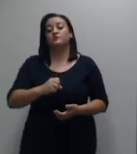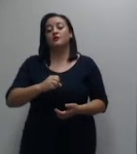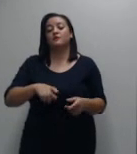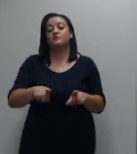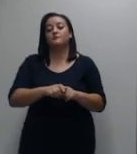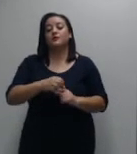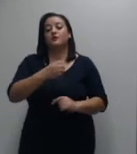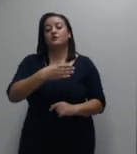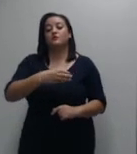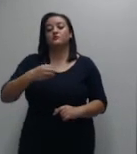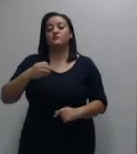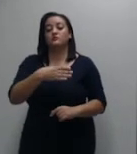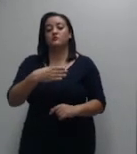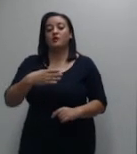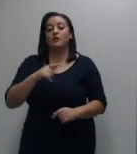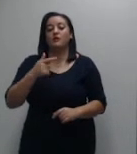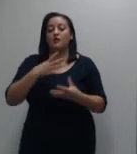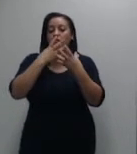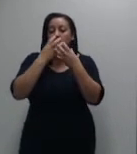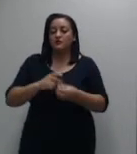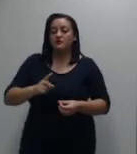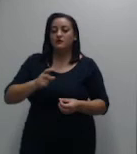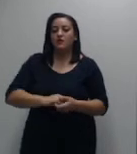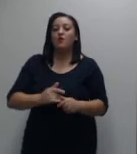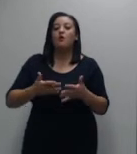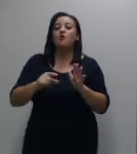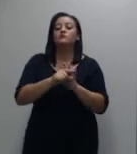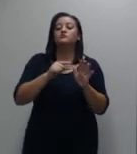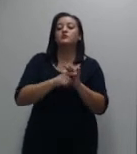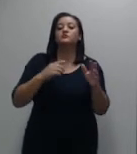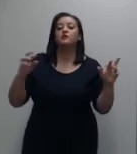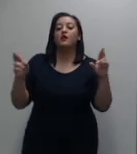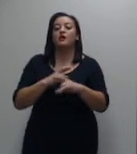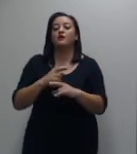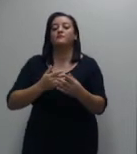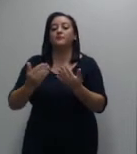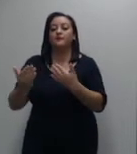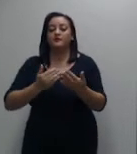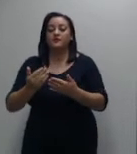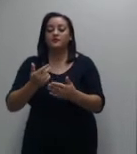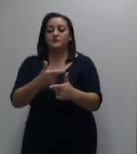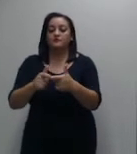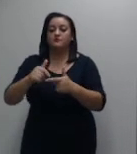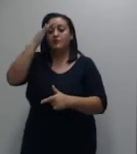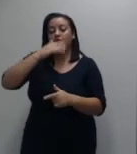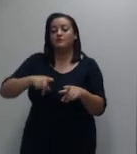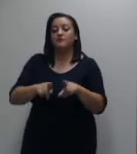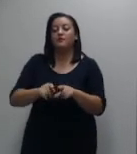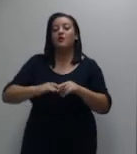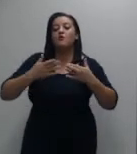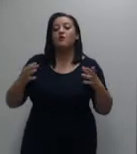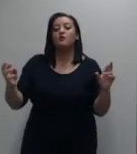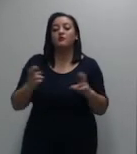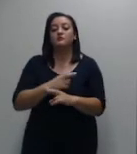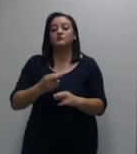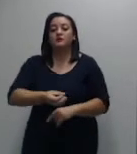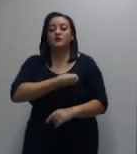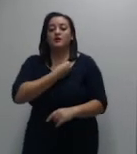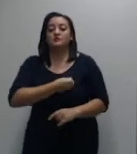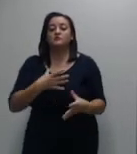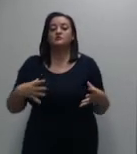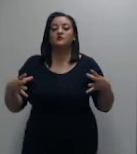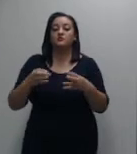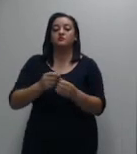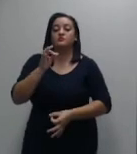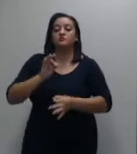sem Identificar qual desses trechos se e a similitude fática e qual deles se refere a existência de conclusão